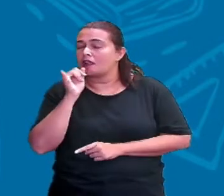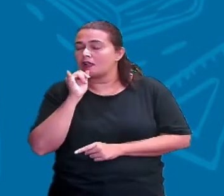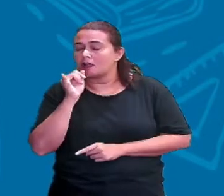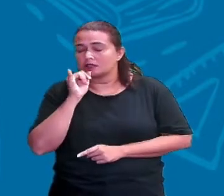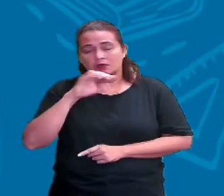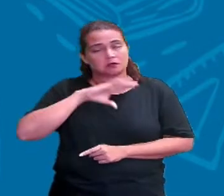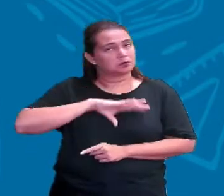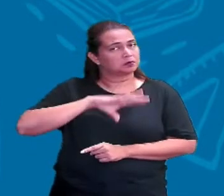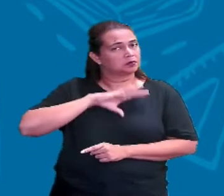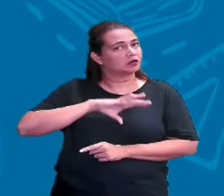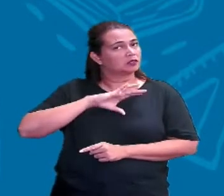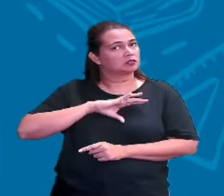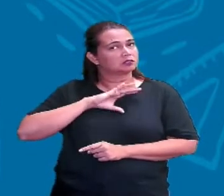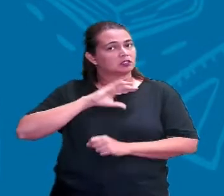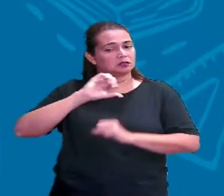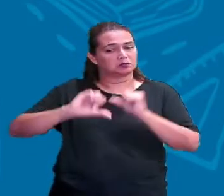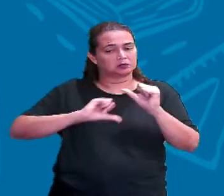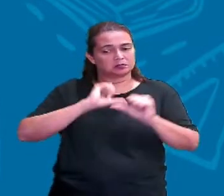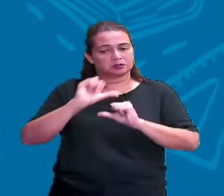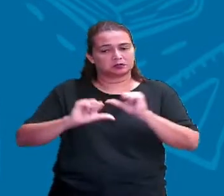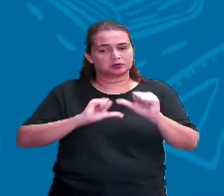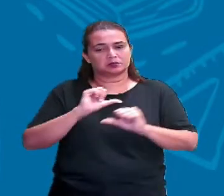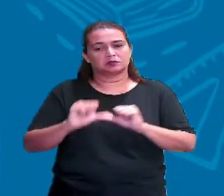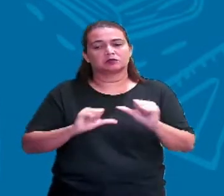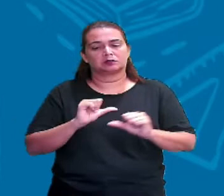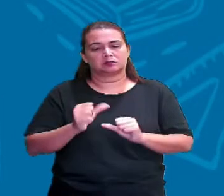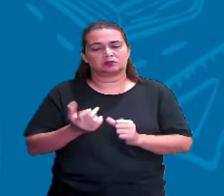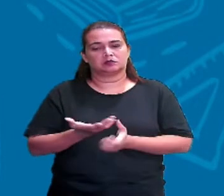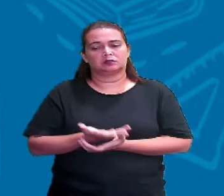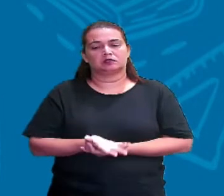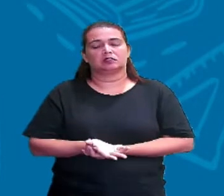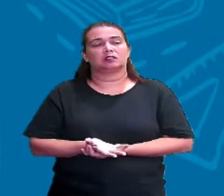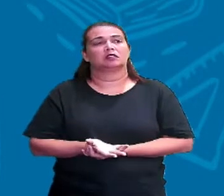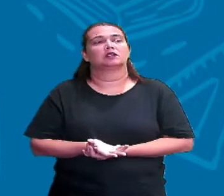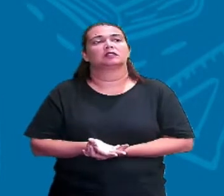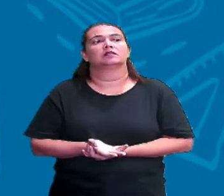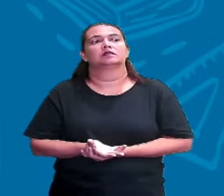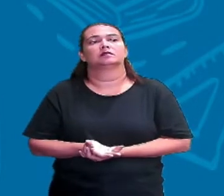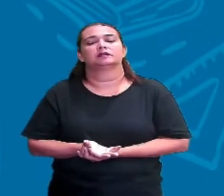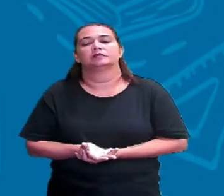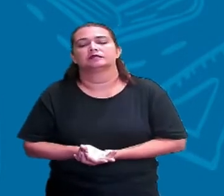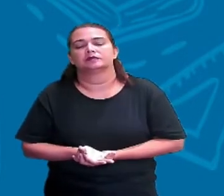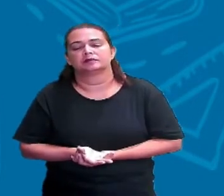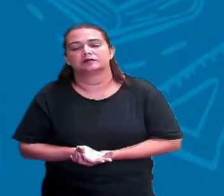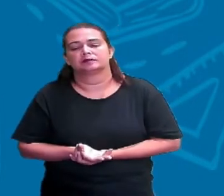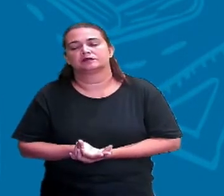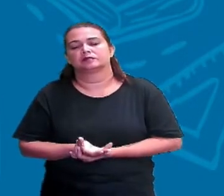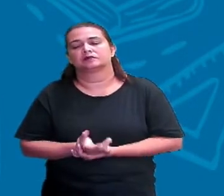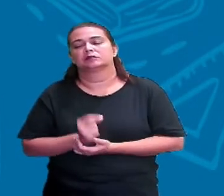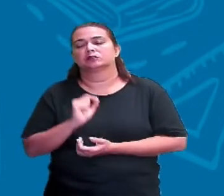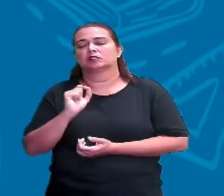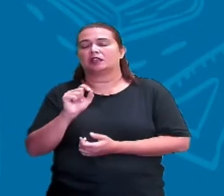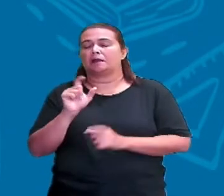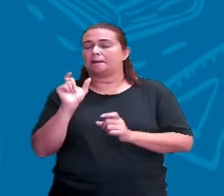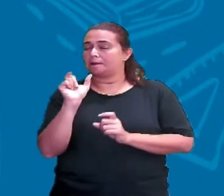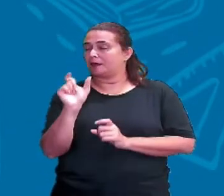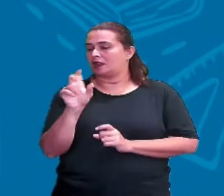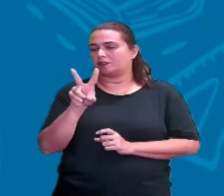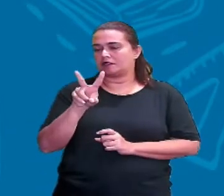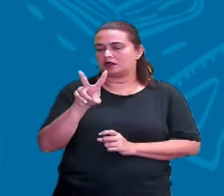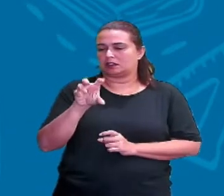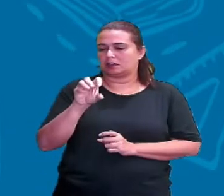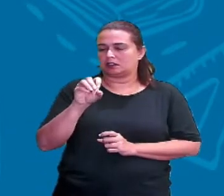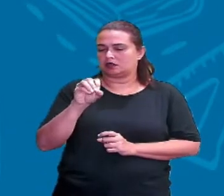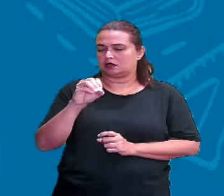dessa variação diacrônica, né? Que eu mostrei aqui para vocês, é a palavra você, é o